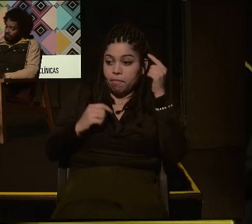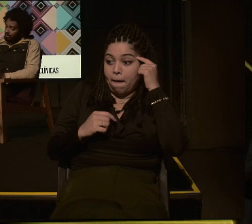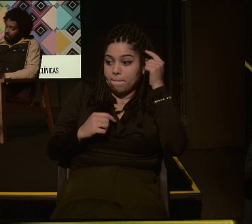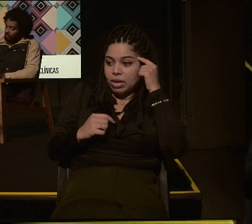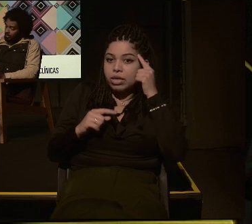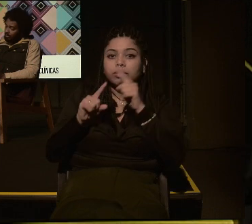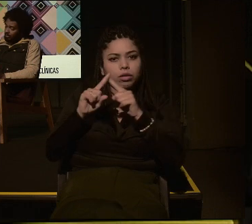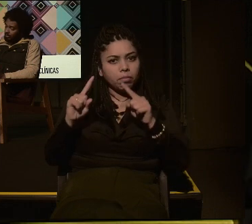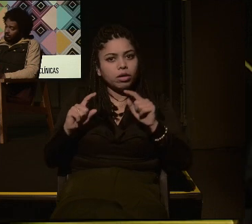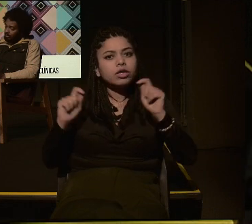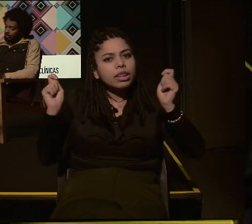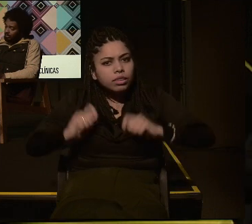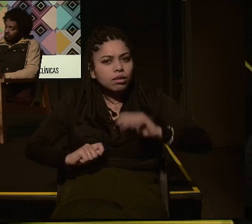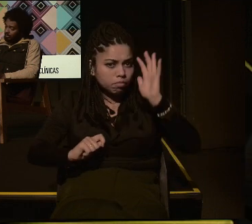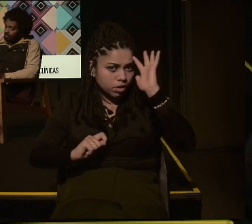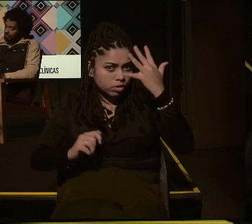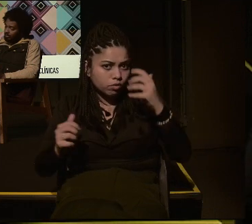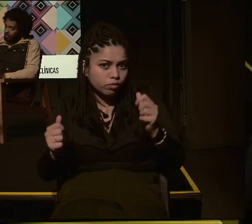junto,